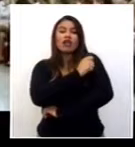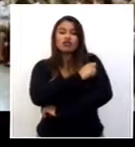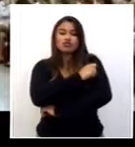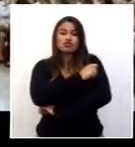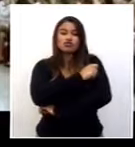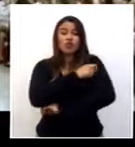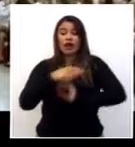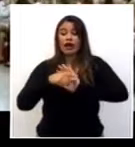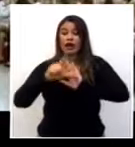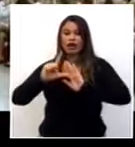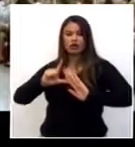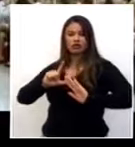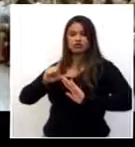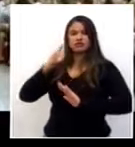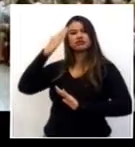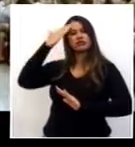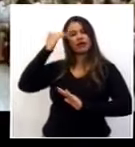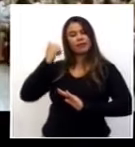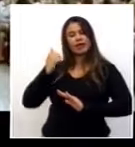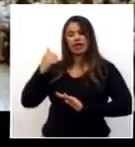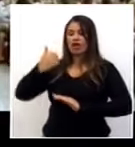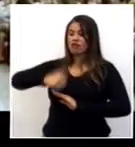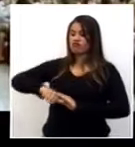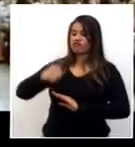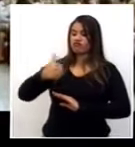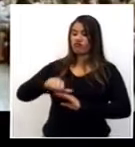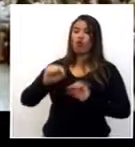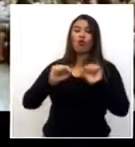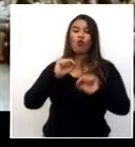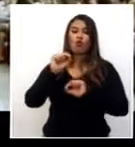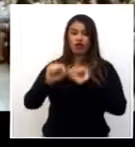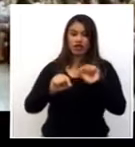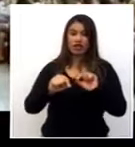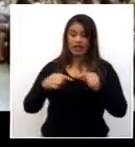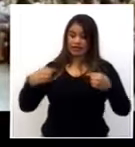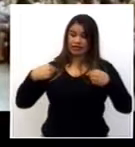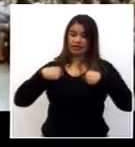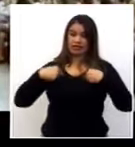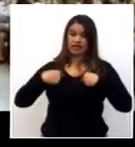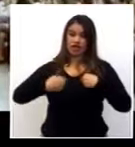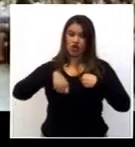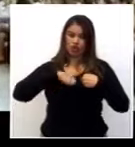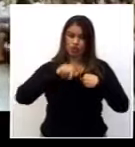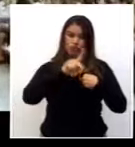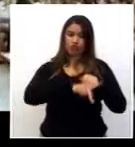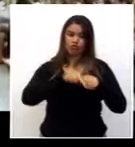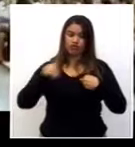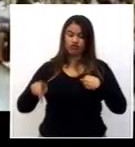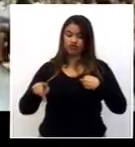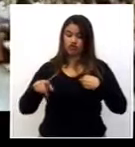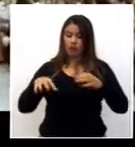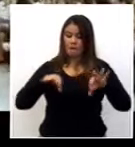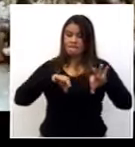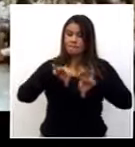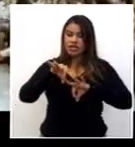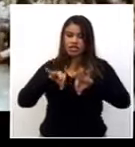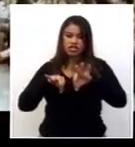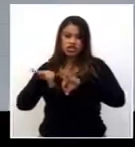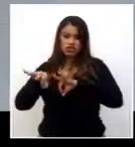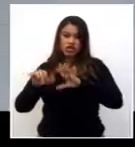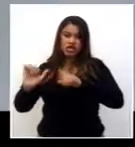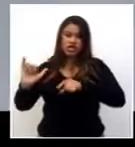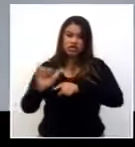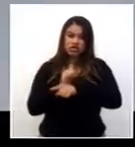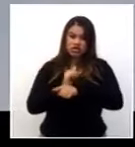vai ser avaliado e que eu saiba como eu tenho que avaliar o meu planejamento, as minhas